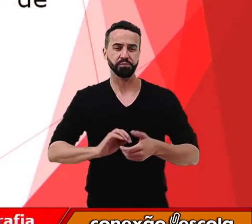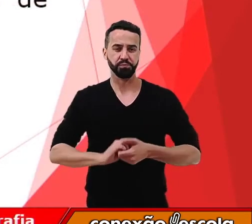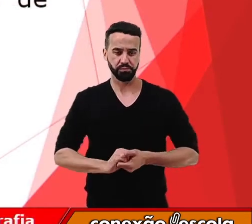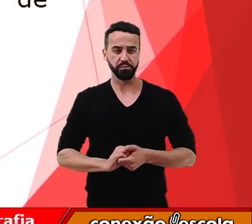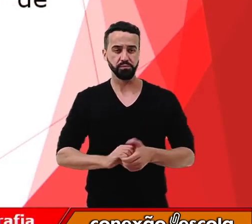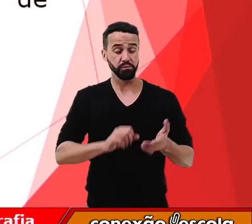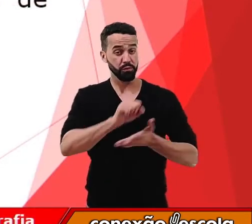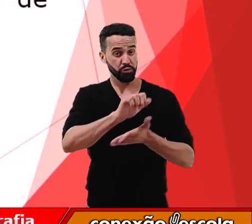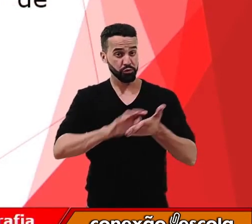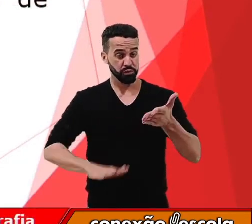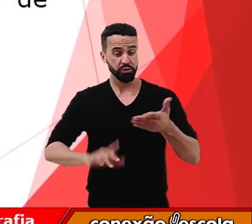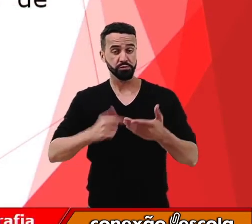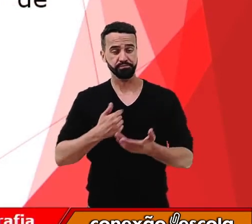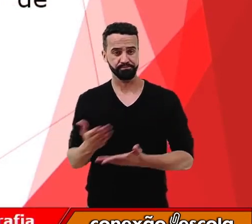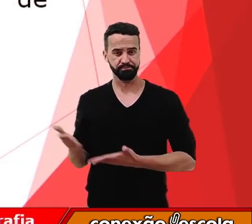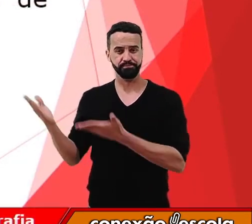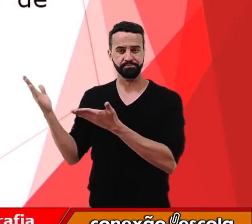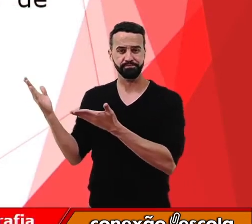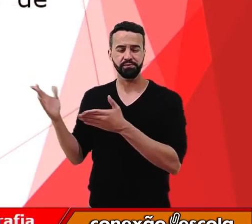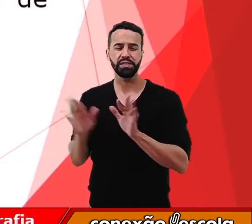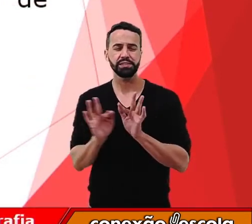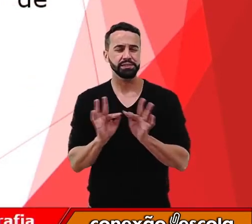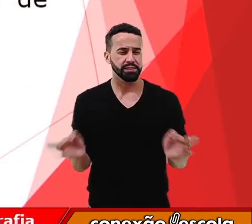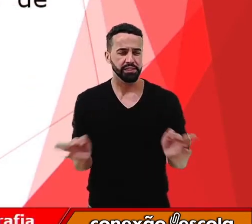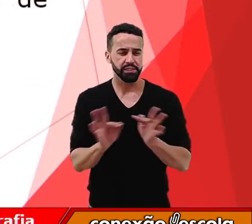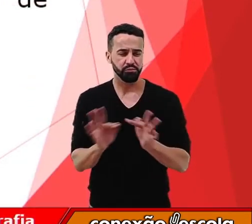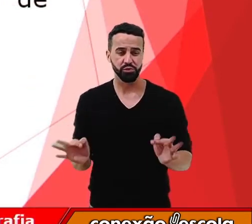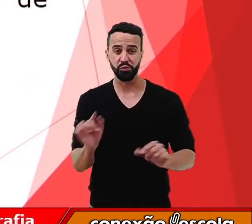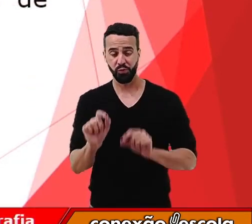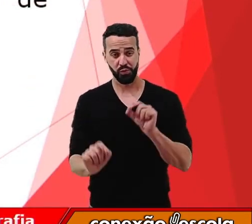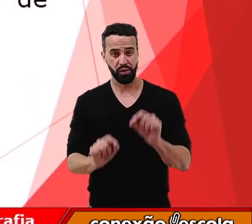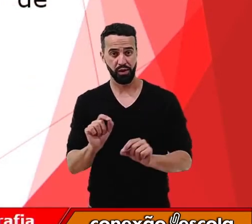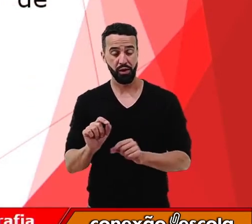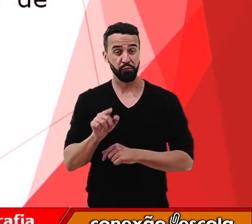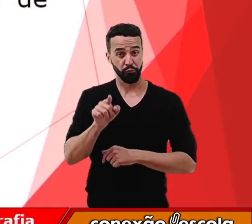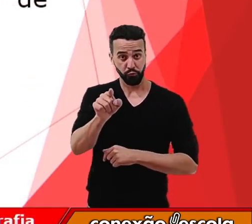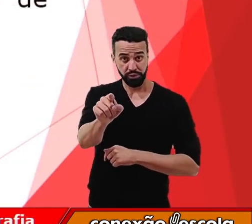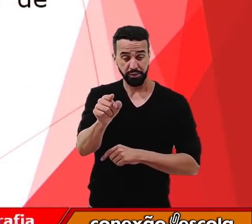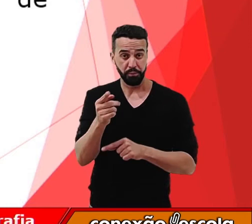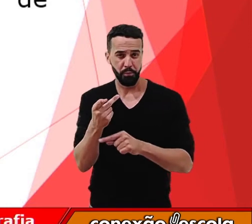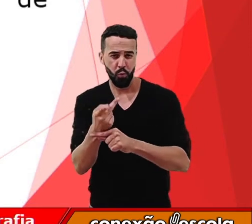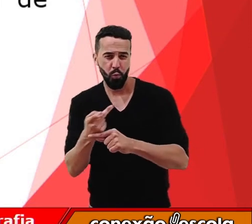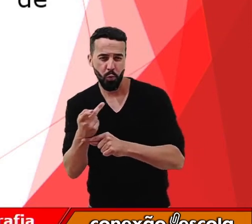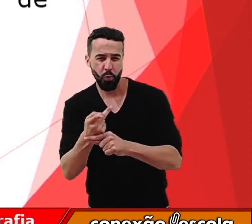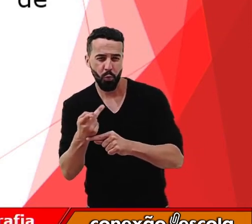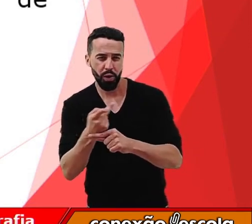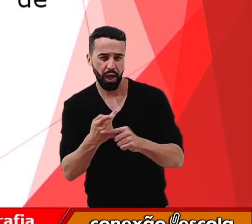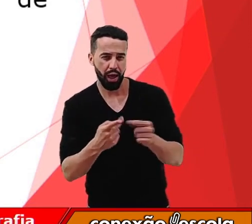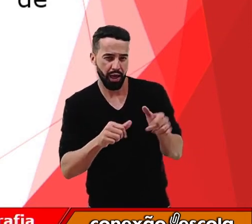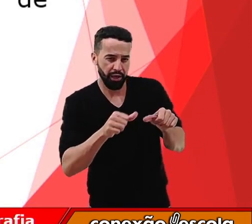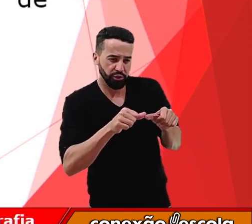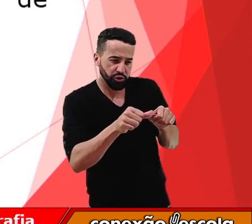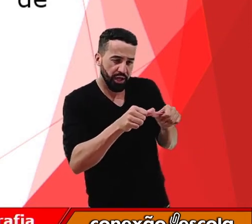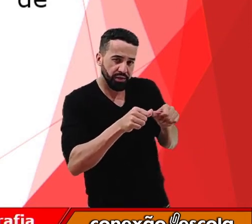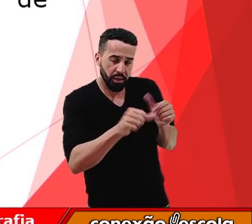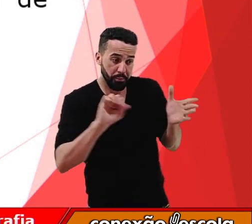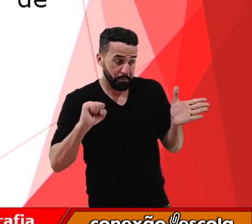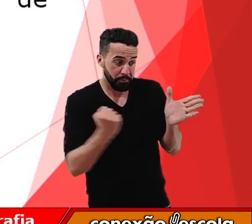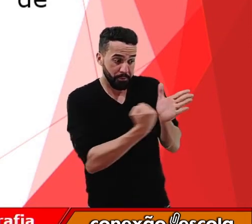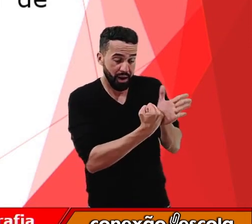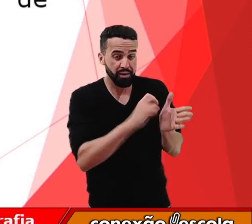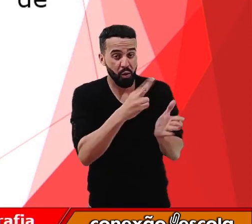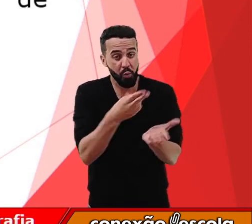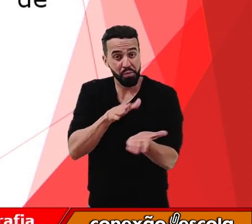deixo aí para vocês uma tarefa super simples. Você deve procurar em etiquetas, adesivos ou até mesmo impresso